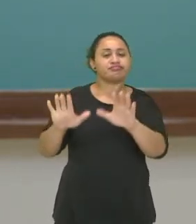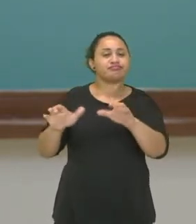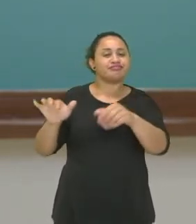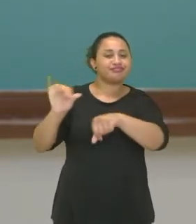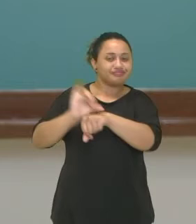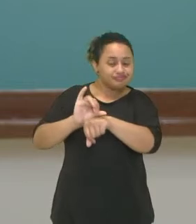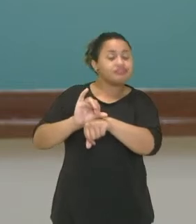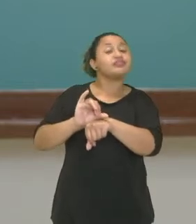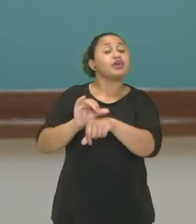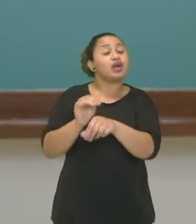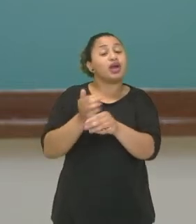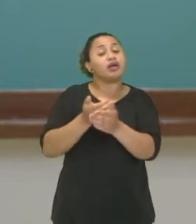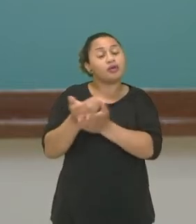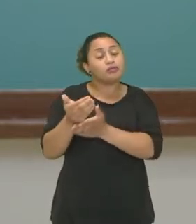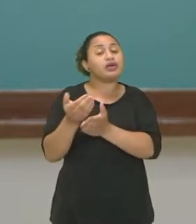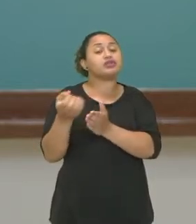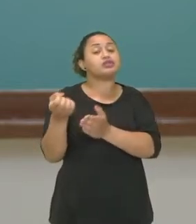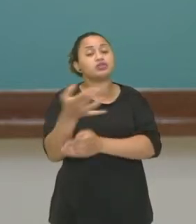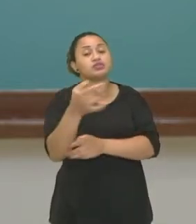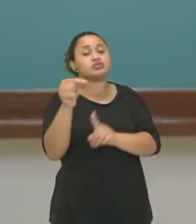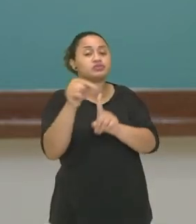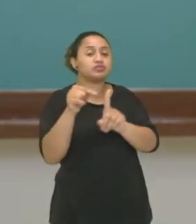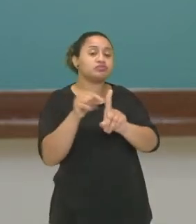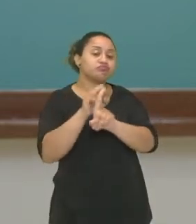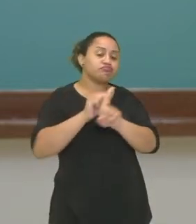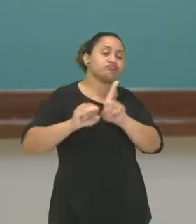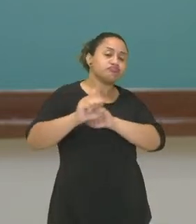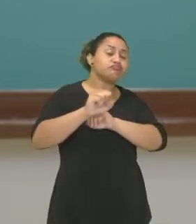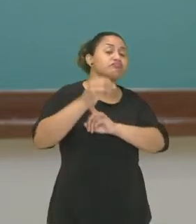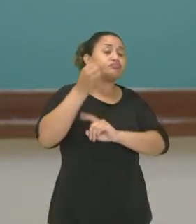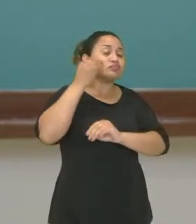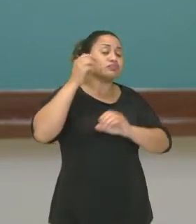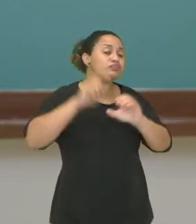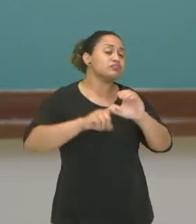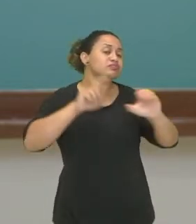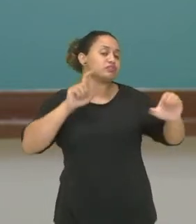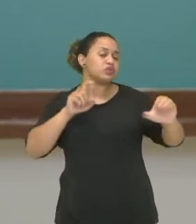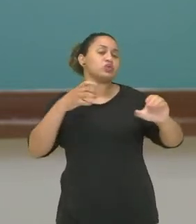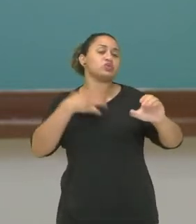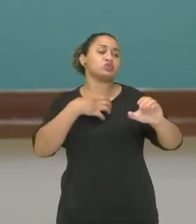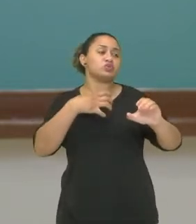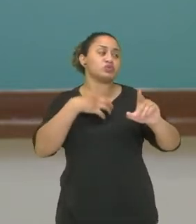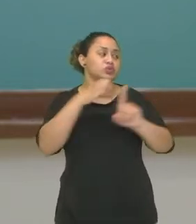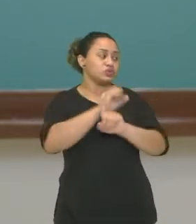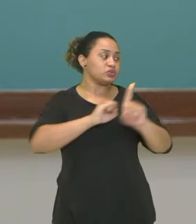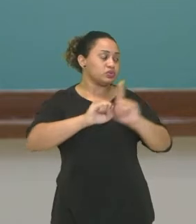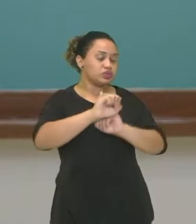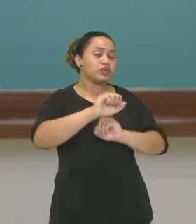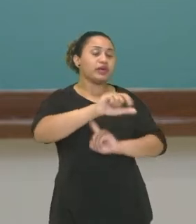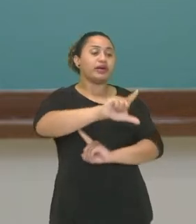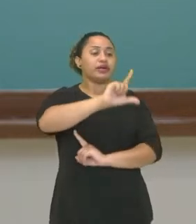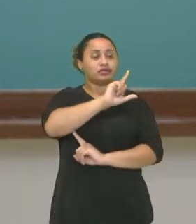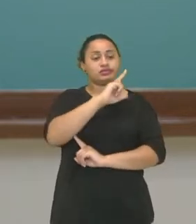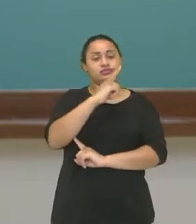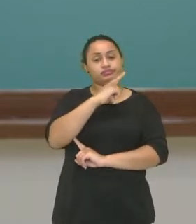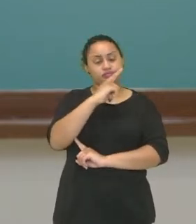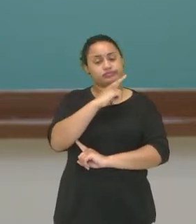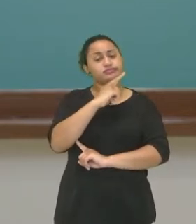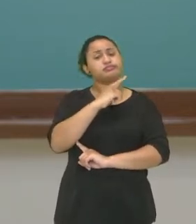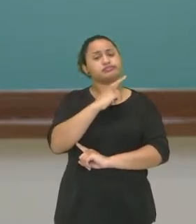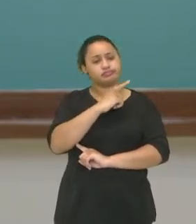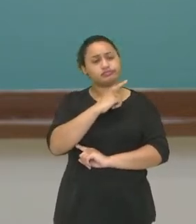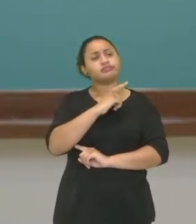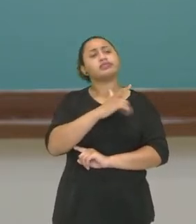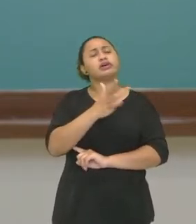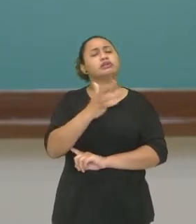novo tipo de sociedade que buscou se emancipar do modelo de sociedade até então vigente. E os